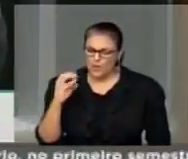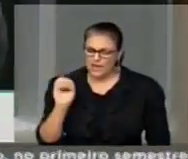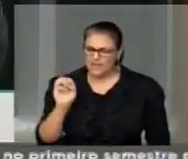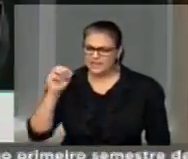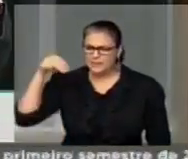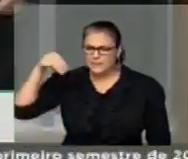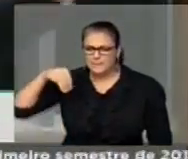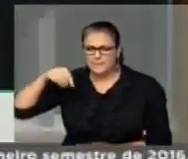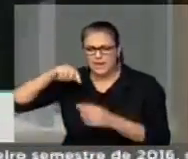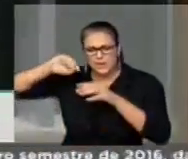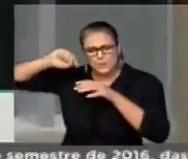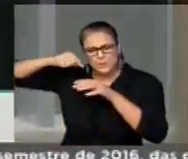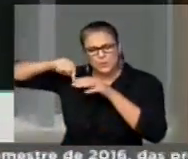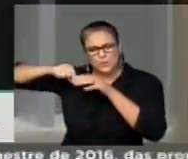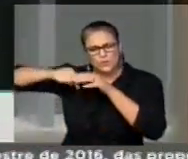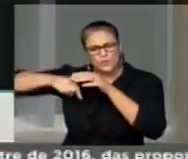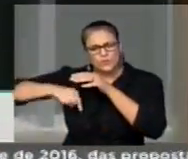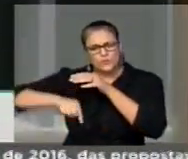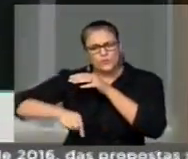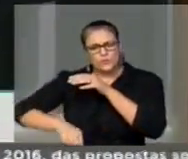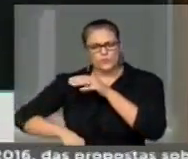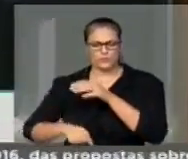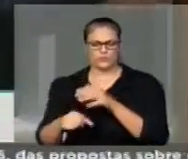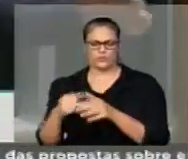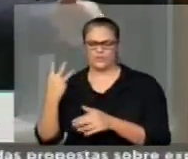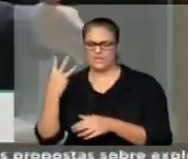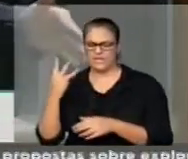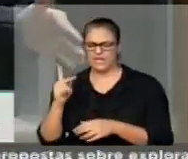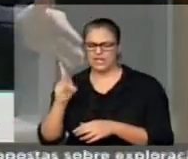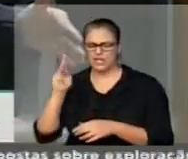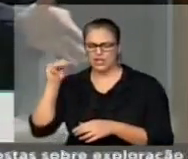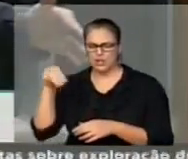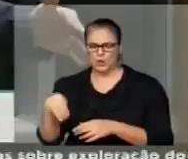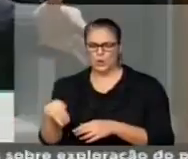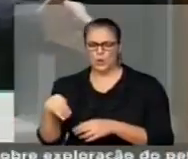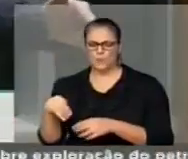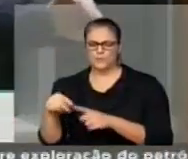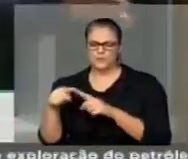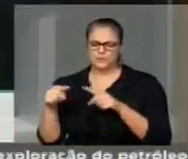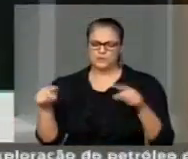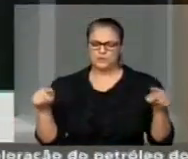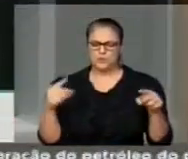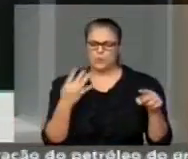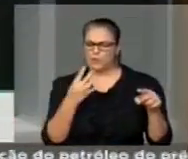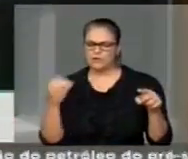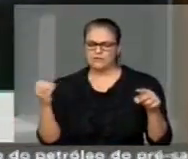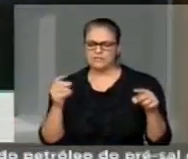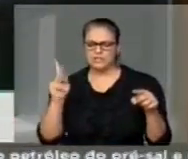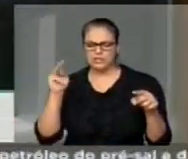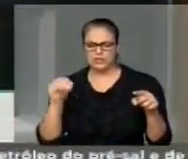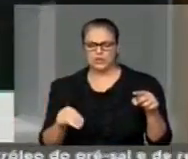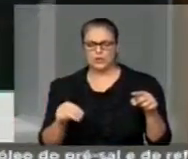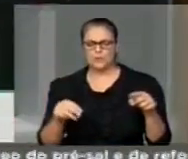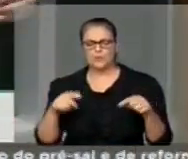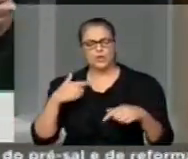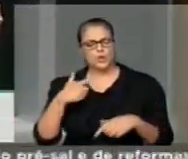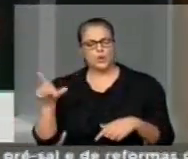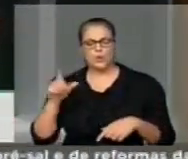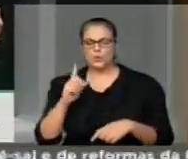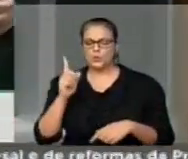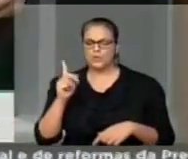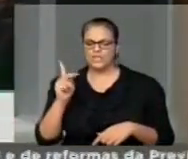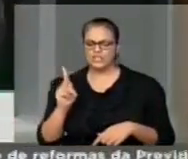profundidade. Criará dois grandes lagos, um com 3 quilômetros por 400 e outro com 1 quilômetro e 100